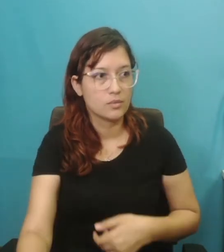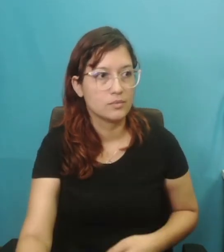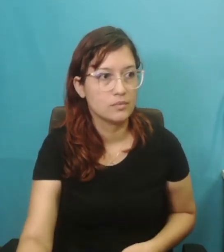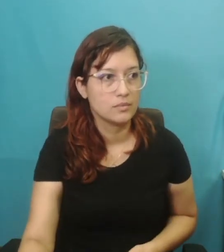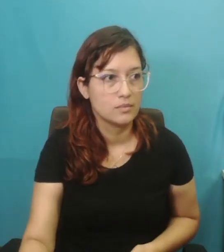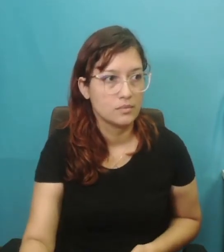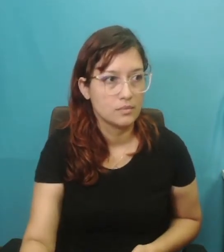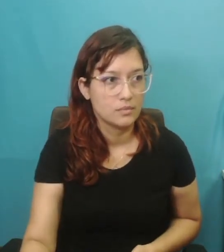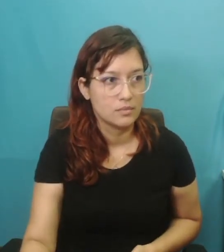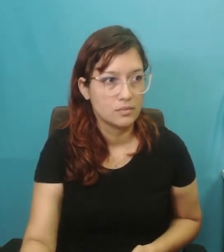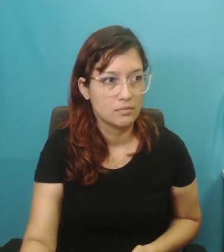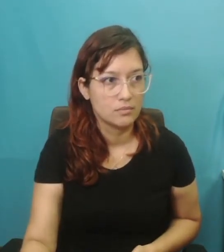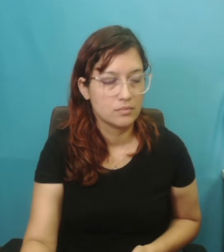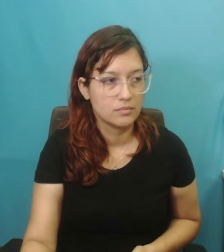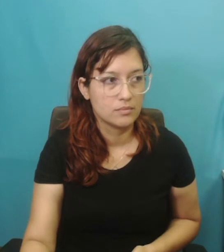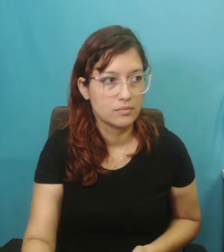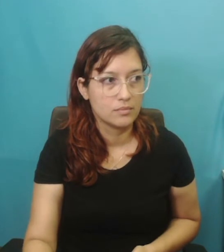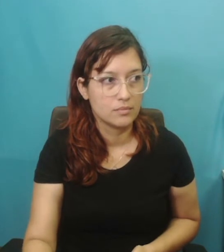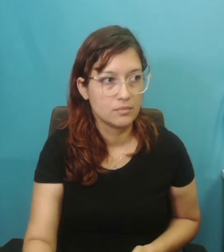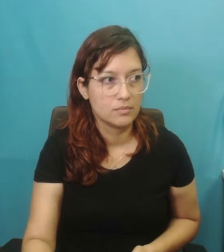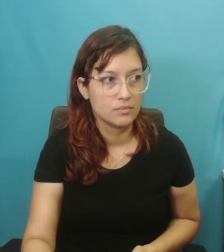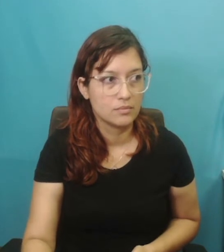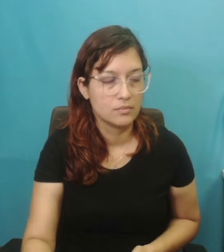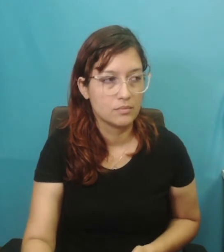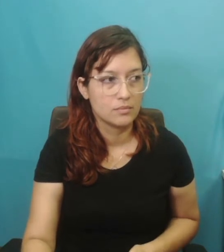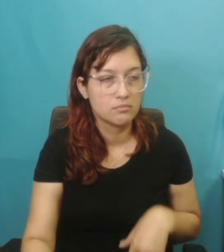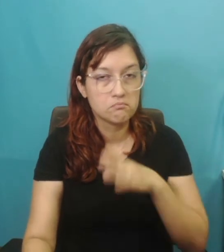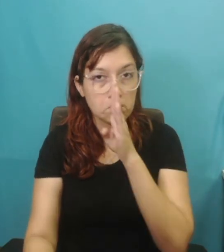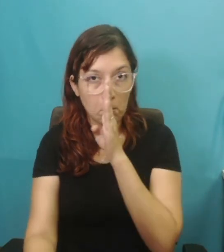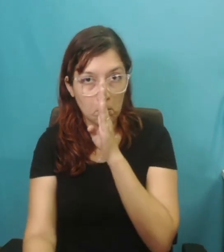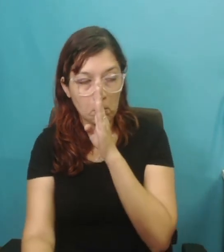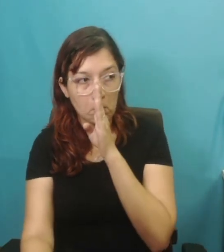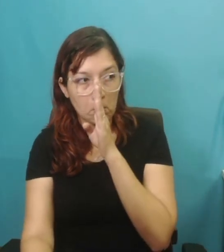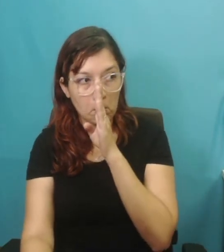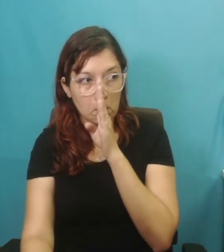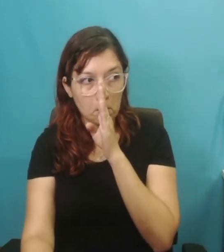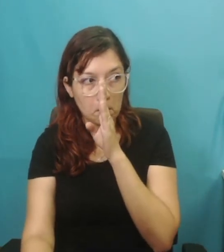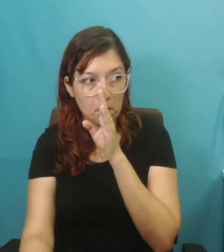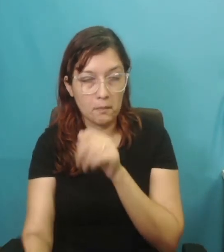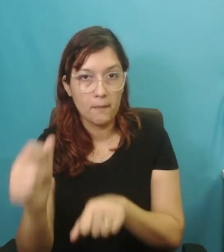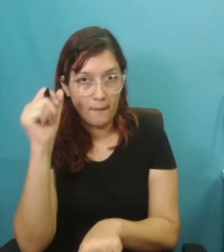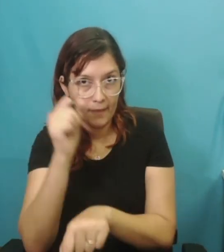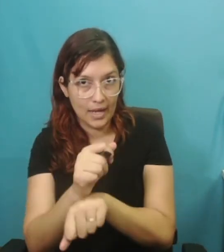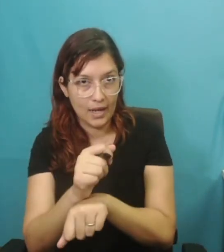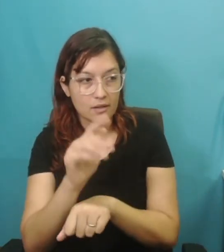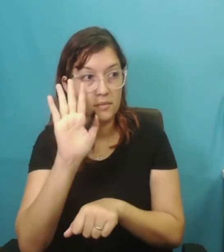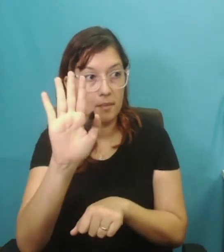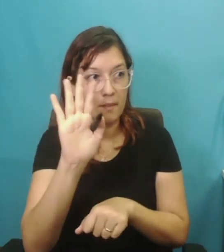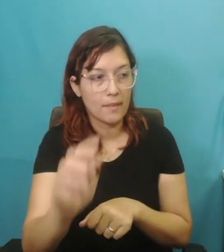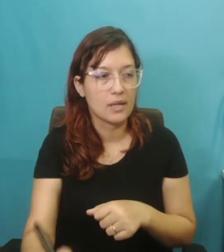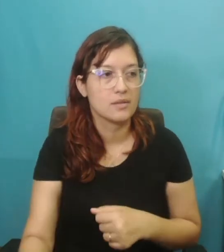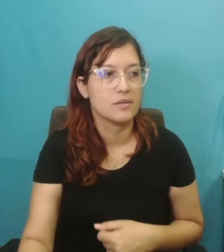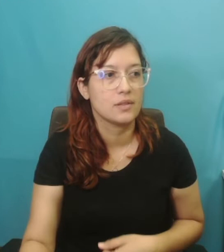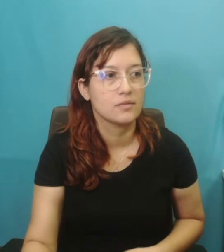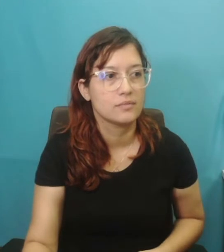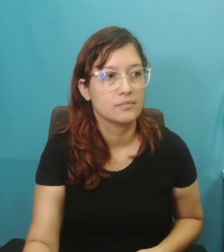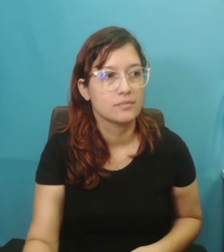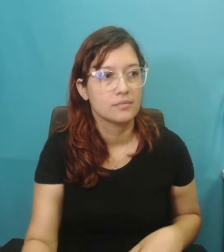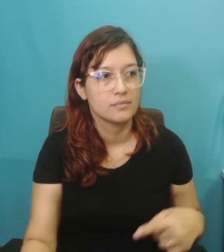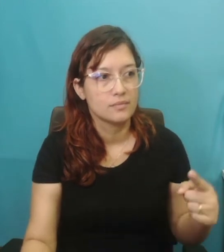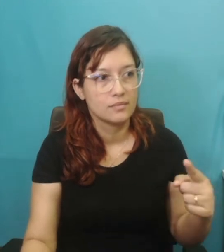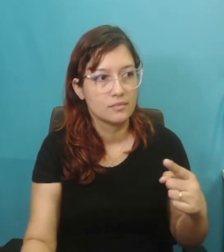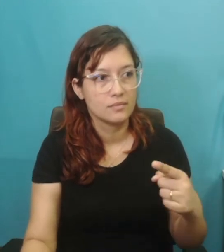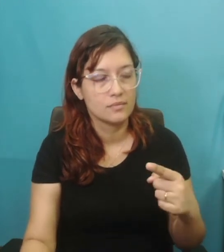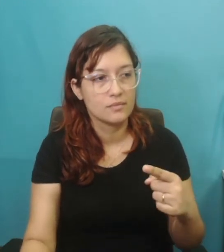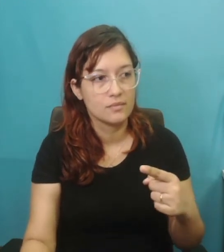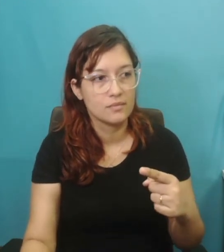Aqui é o início do... tá em equilíbrio. tá em equilíbrio, tá parado.